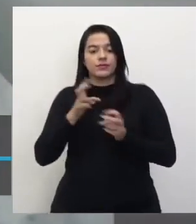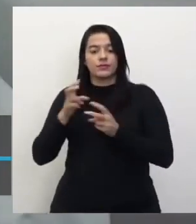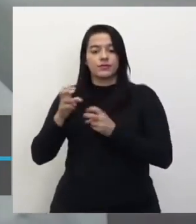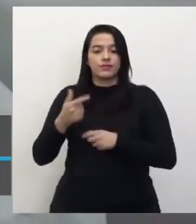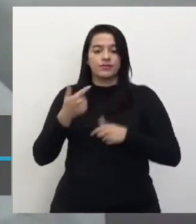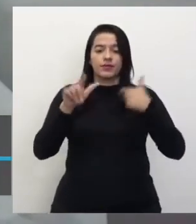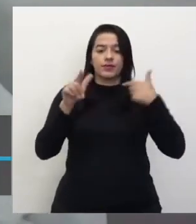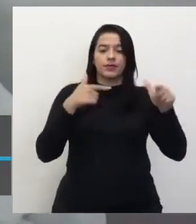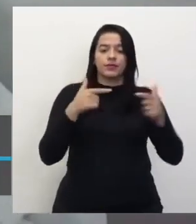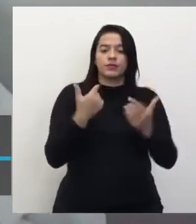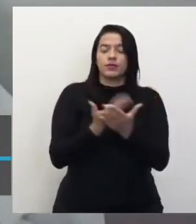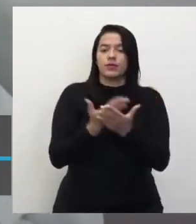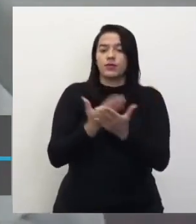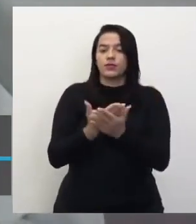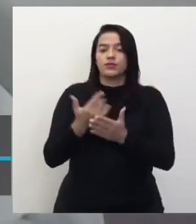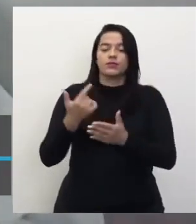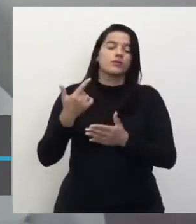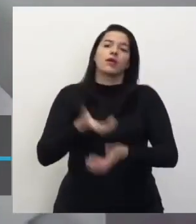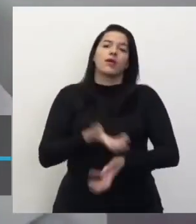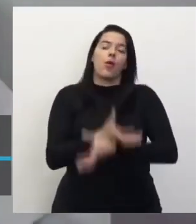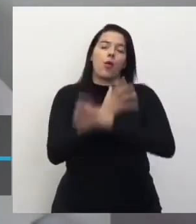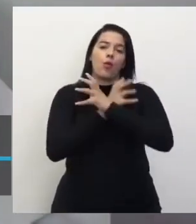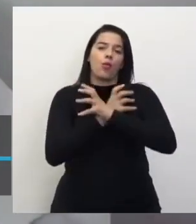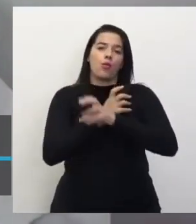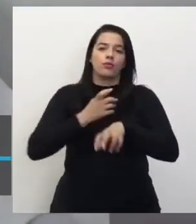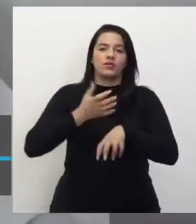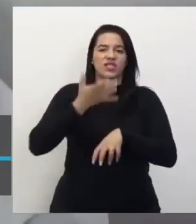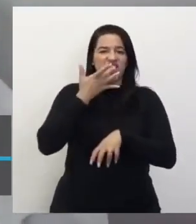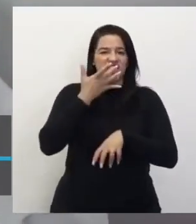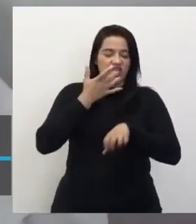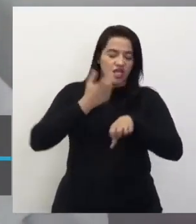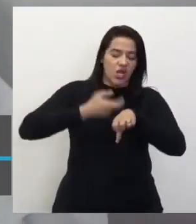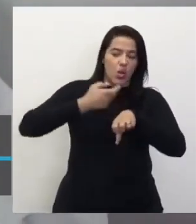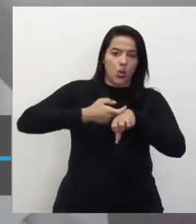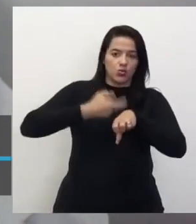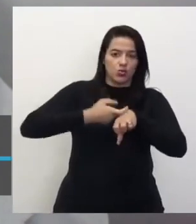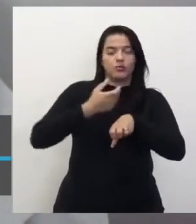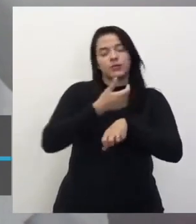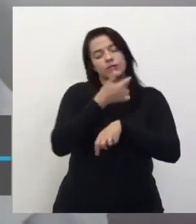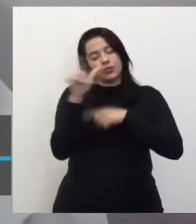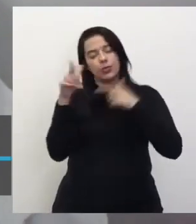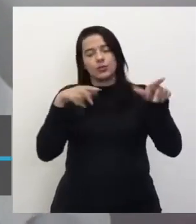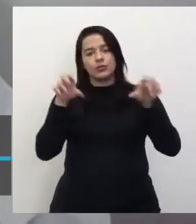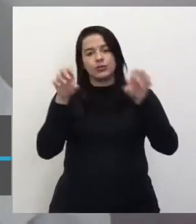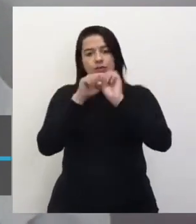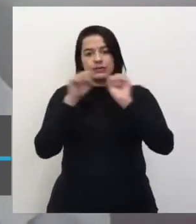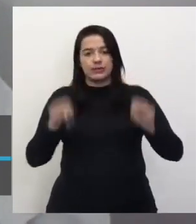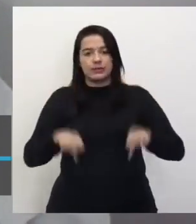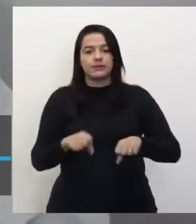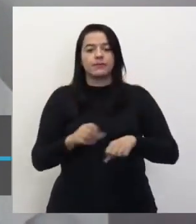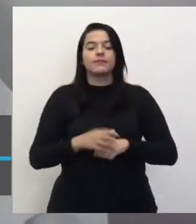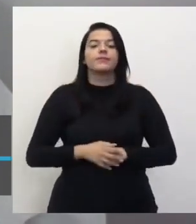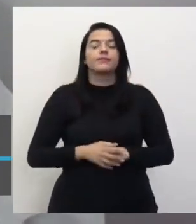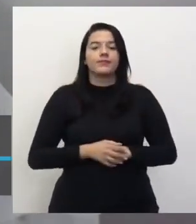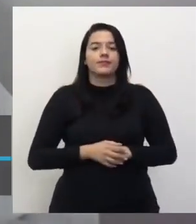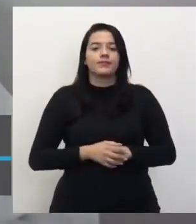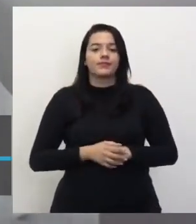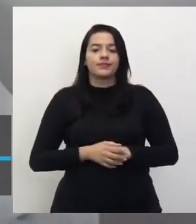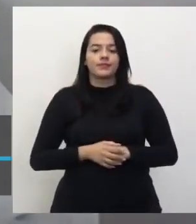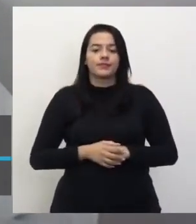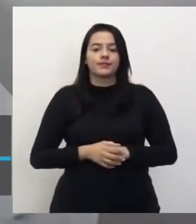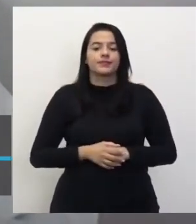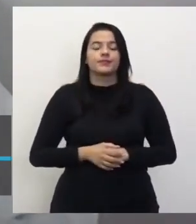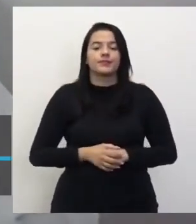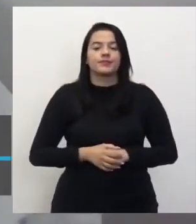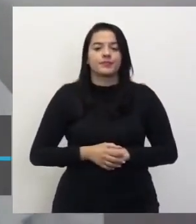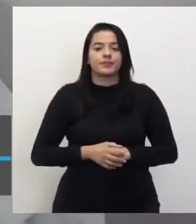aulas sobre esse tema, não sobre osso, né? A gente vai falar de outros sistemas, tá bom? Eu vou ter